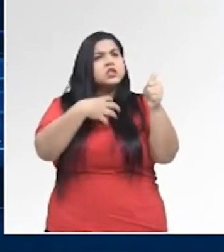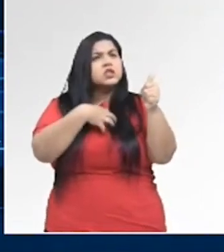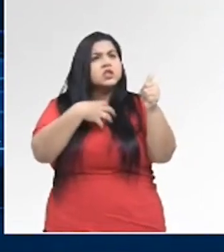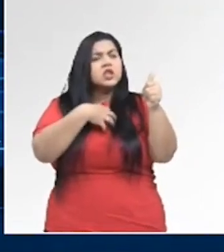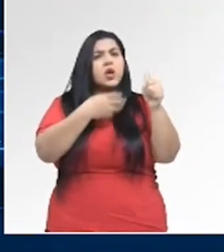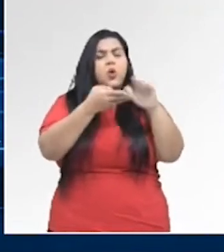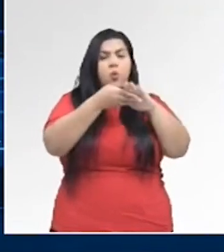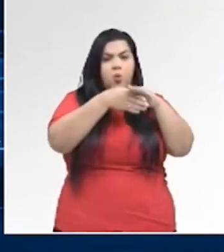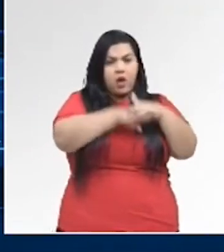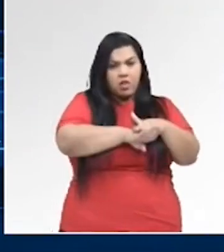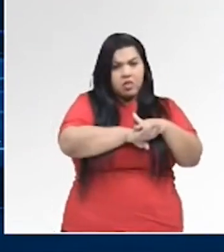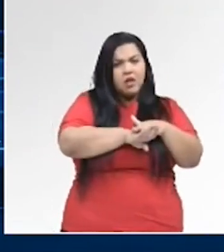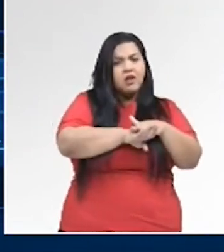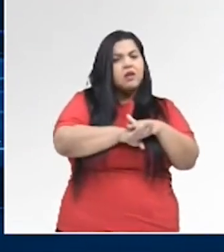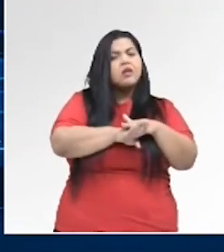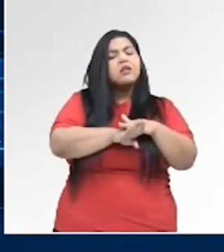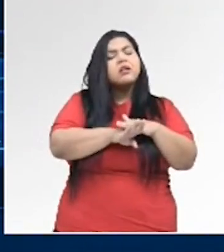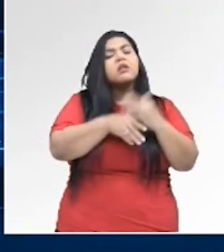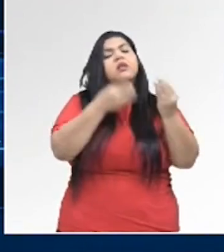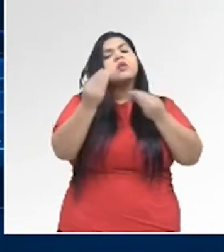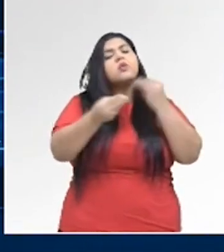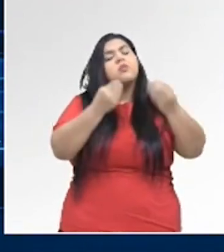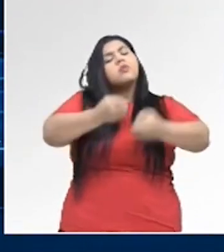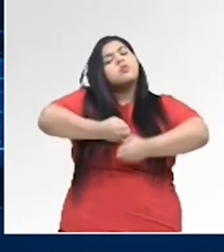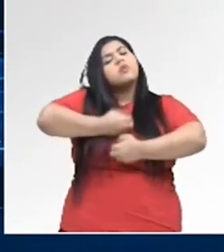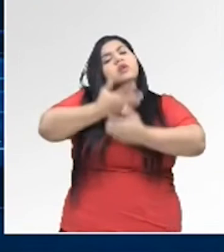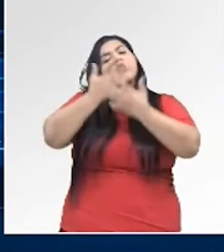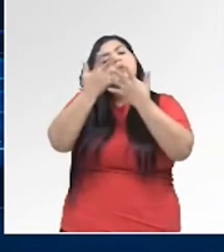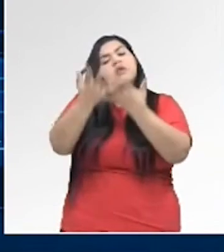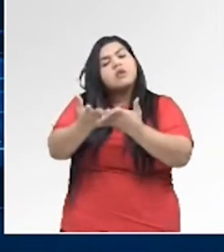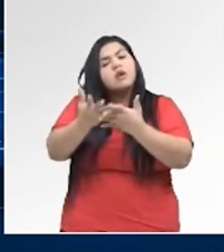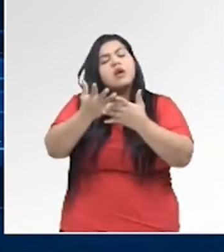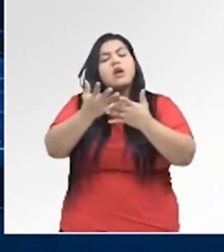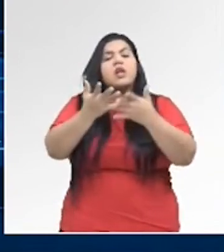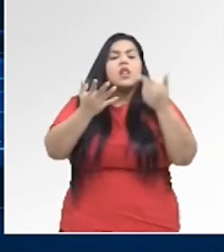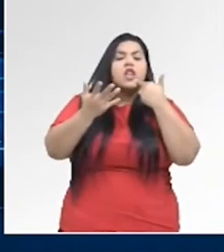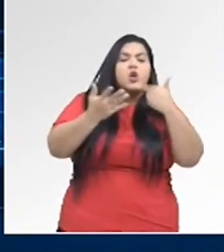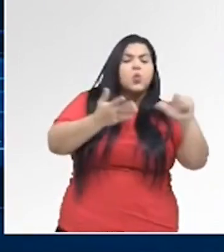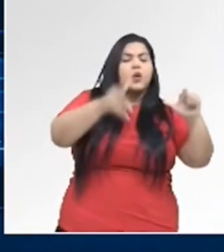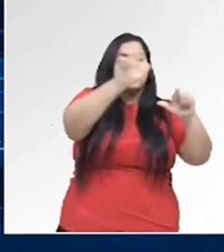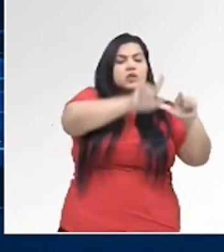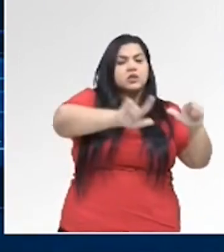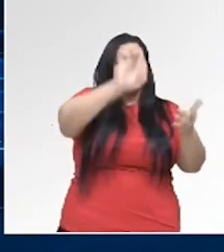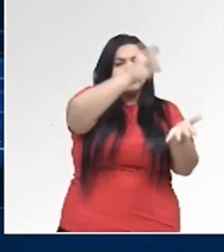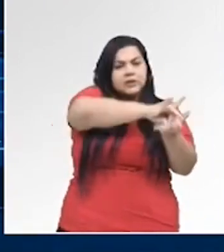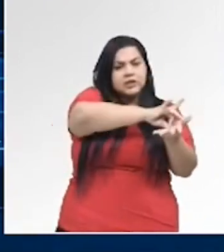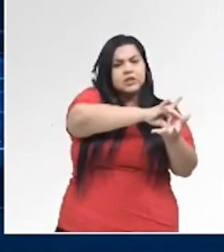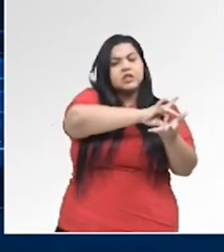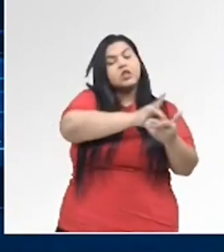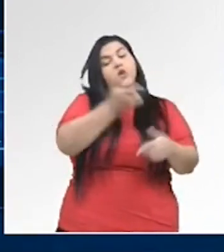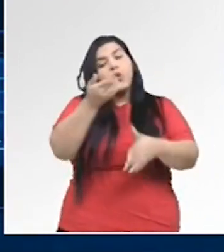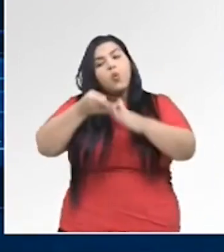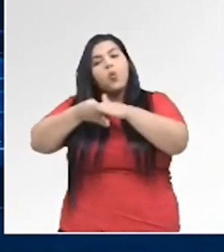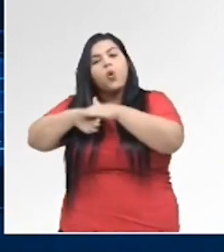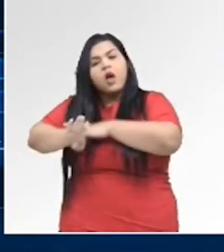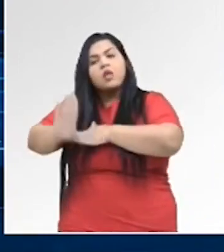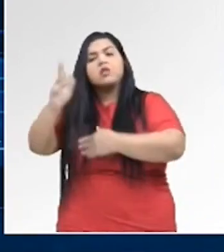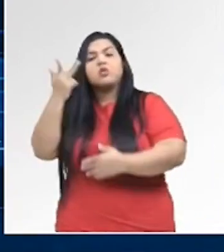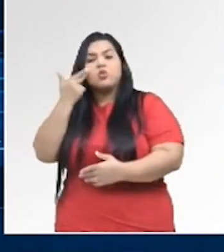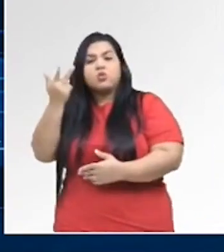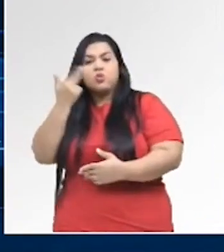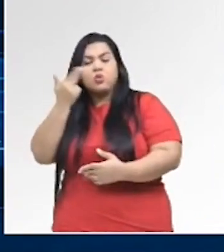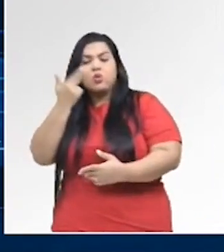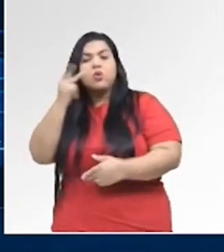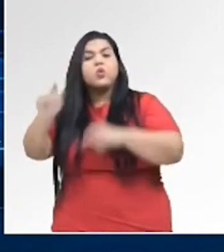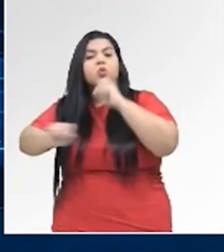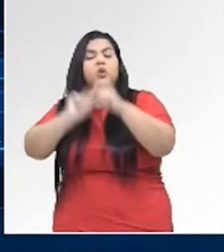guardar, né? Como sentido poético, linguagem literária. e guardar no sentido comum aquilo